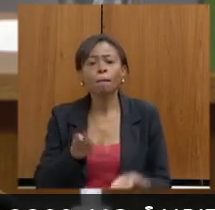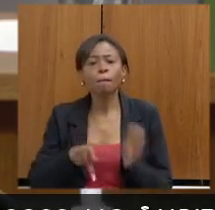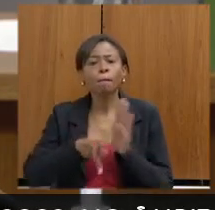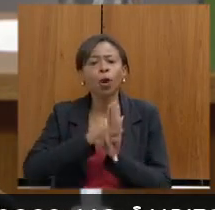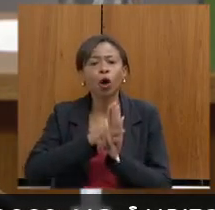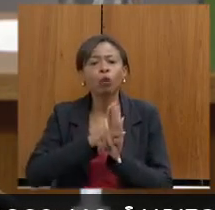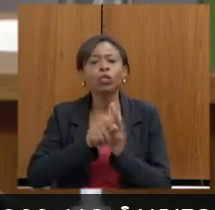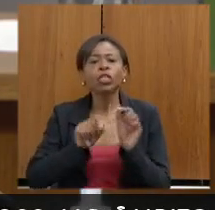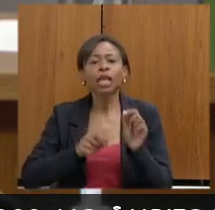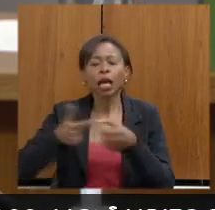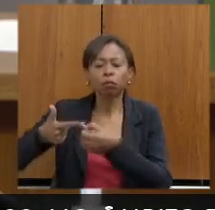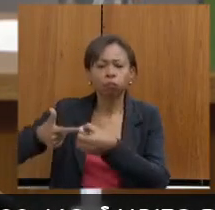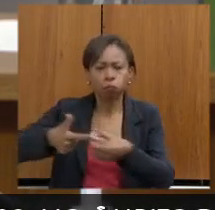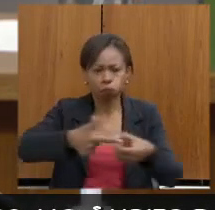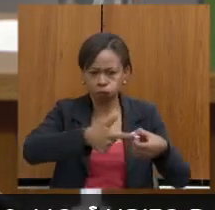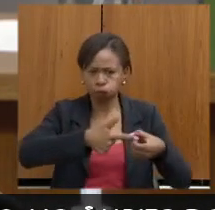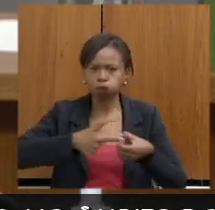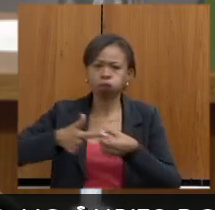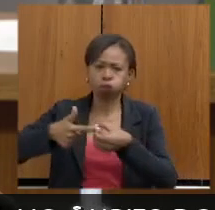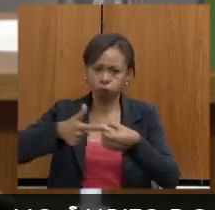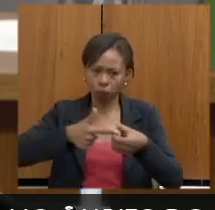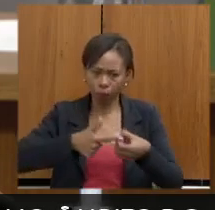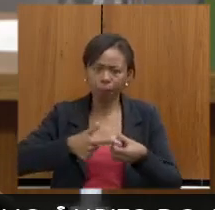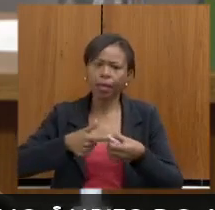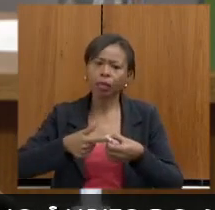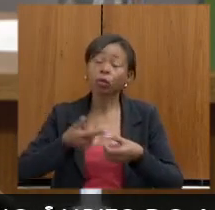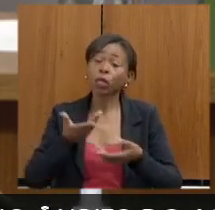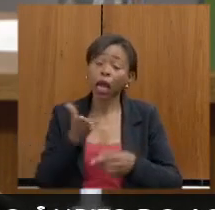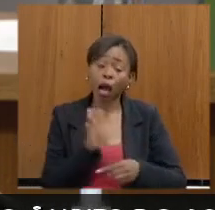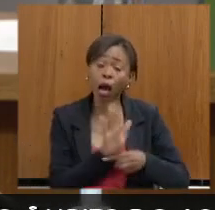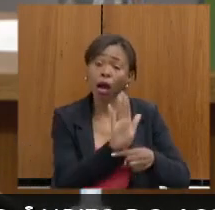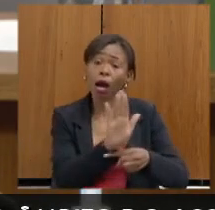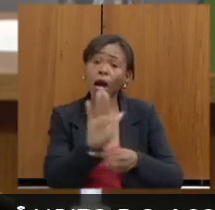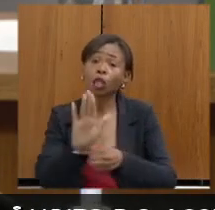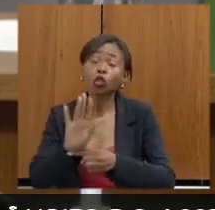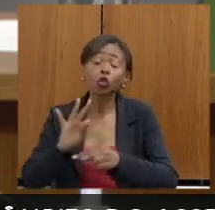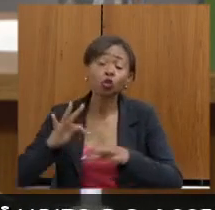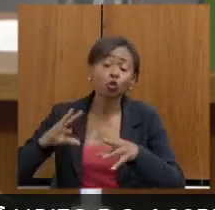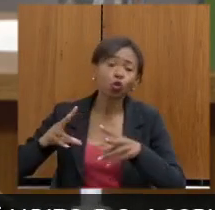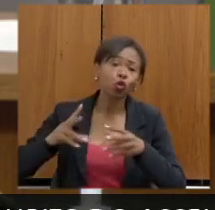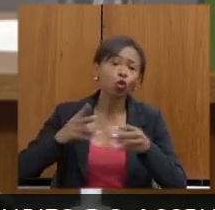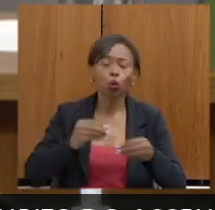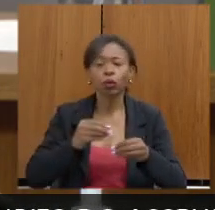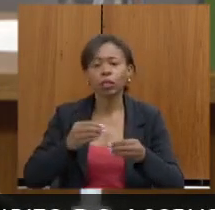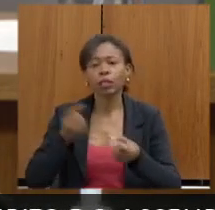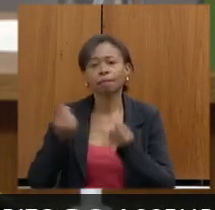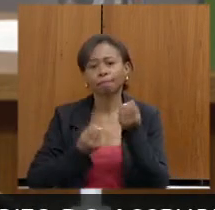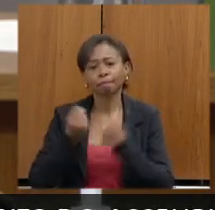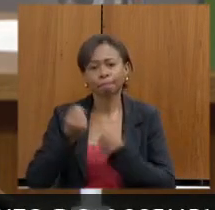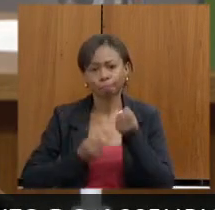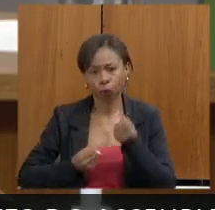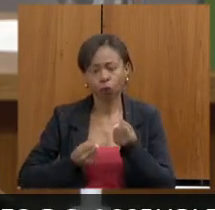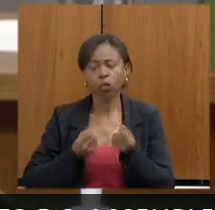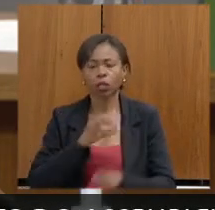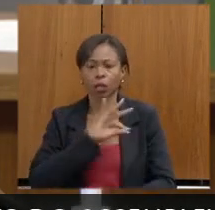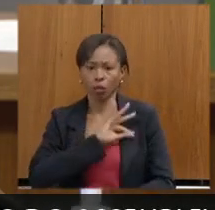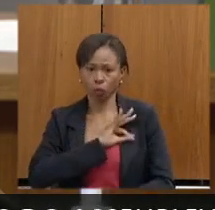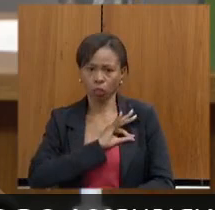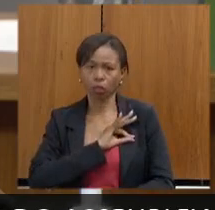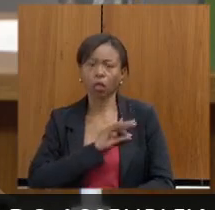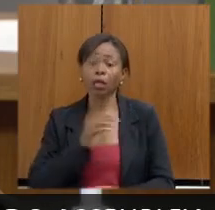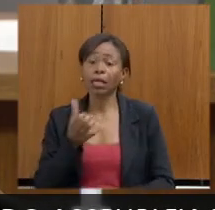que ele Ele atende todos as todas as viaturas todos os veículos dentro do Estado